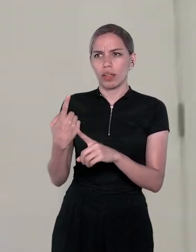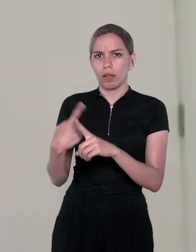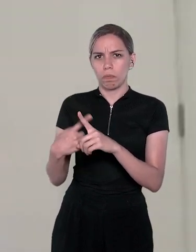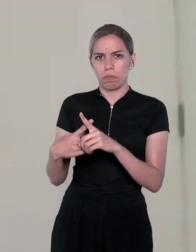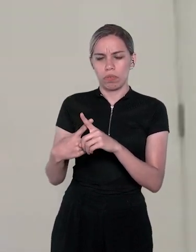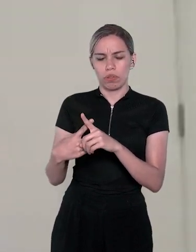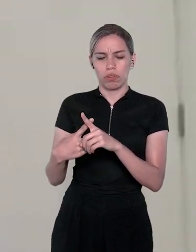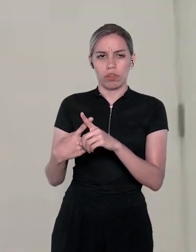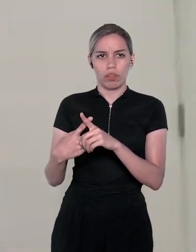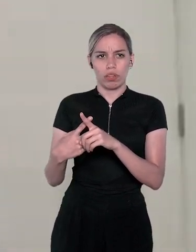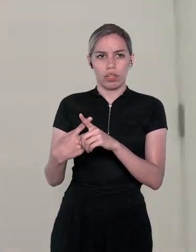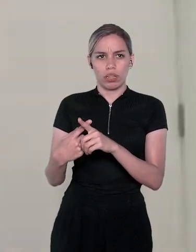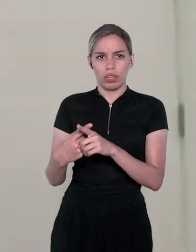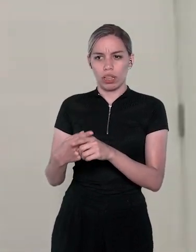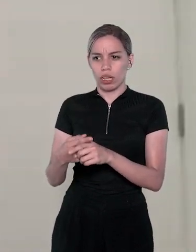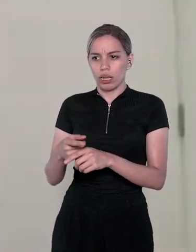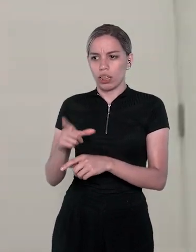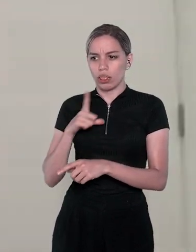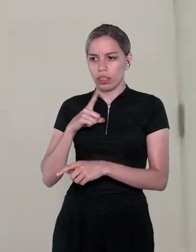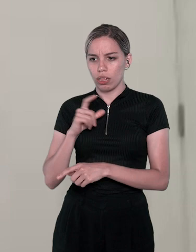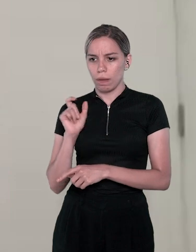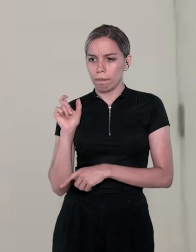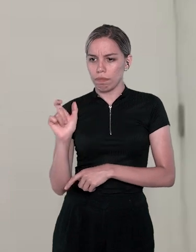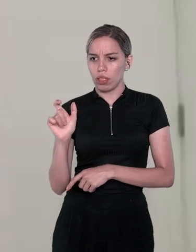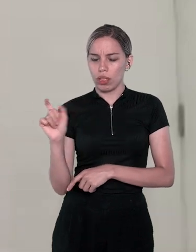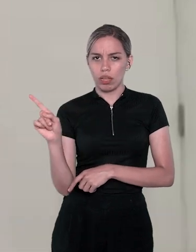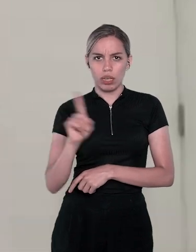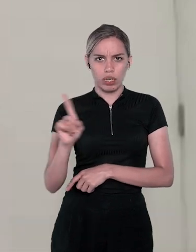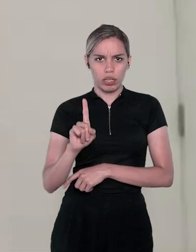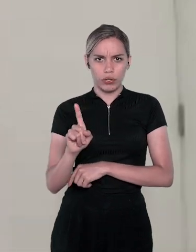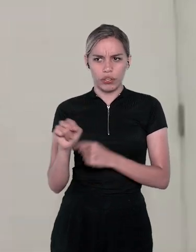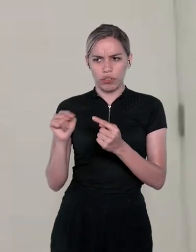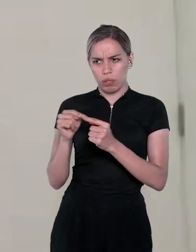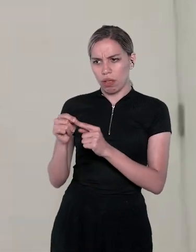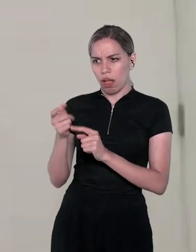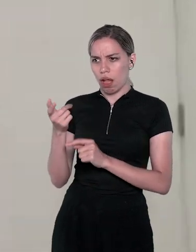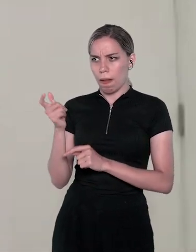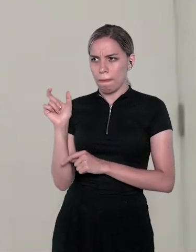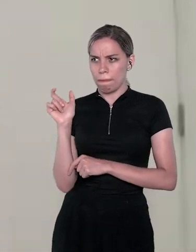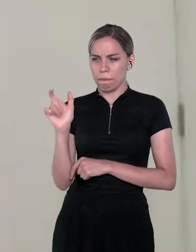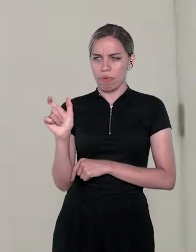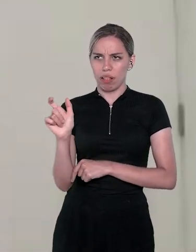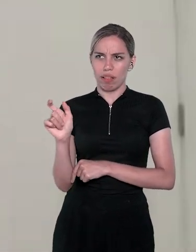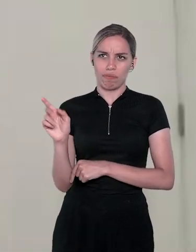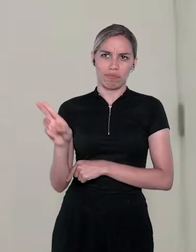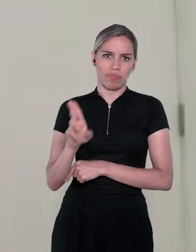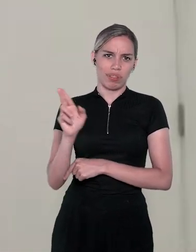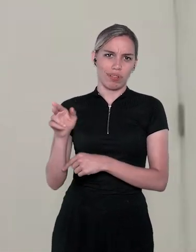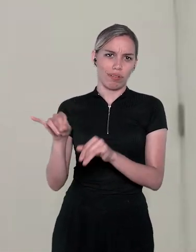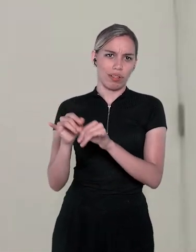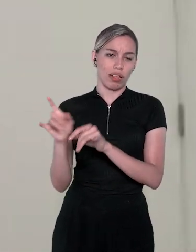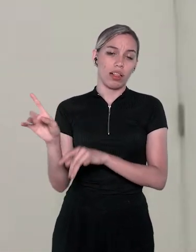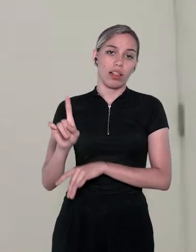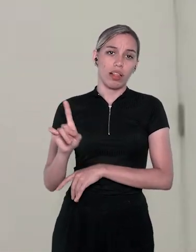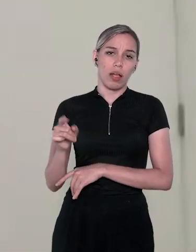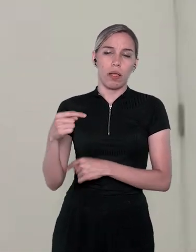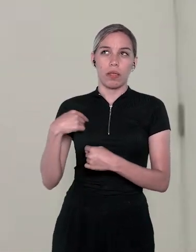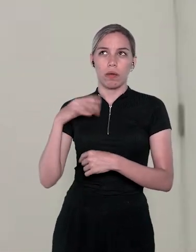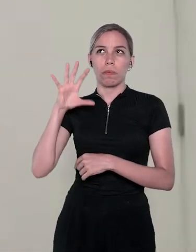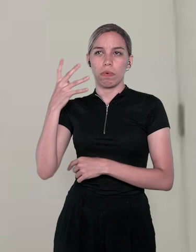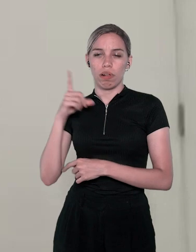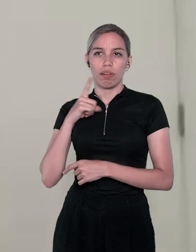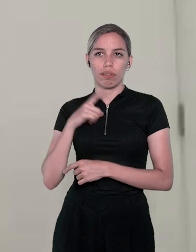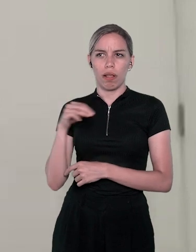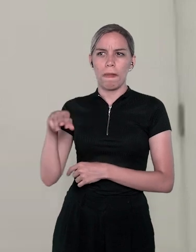negação. O tempo todo tem essa palavra negação, e eu acho que ela não é ingênua, não. Eu acho que ela é hegeliana, eu acho que ela